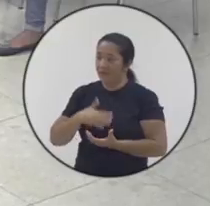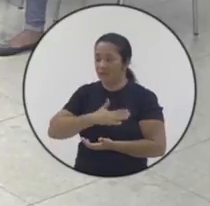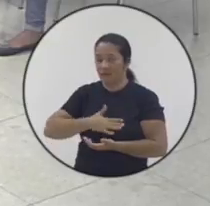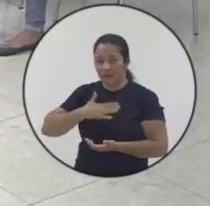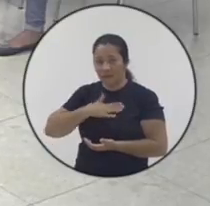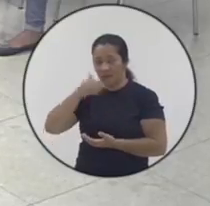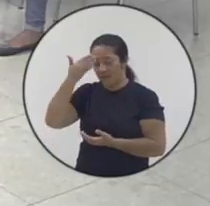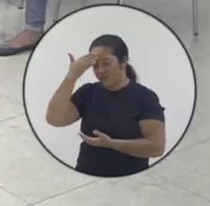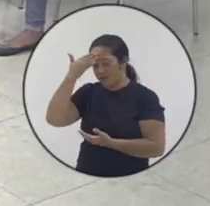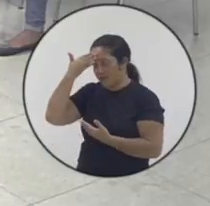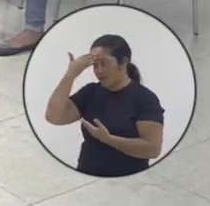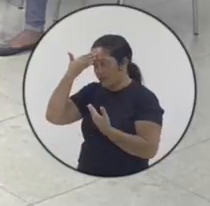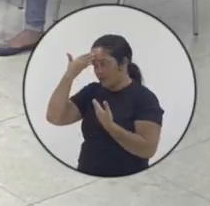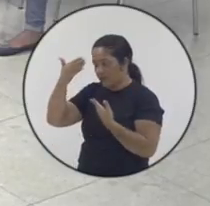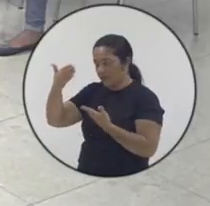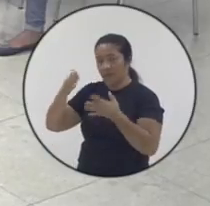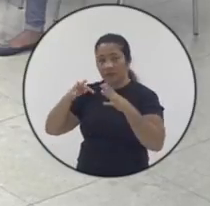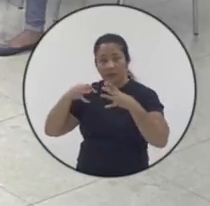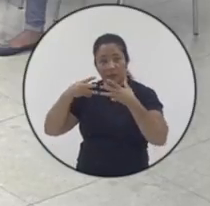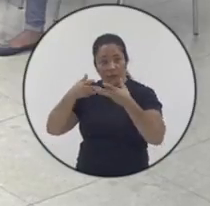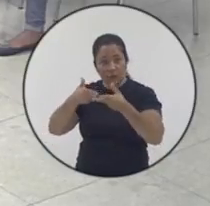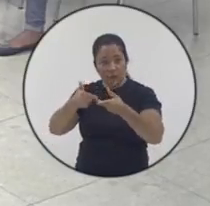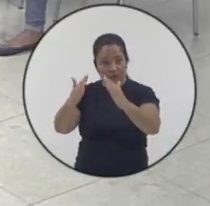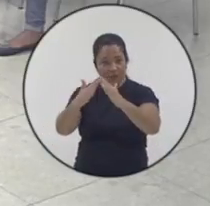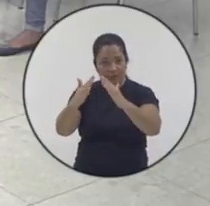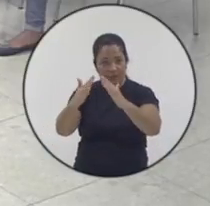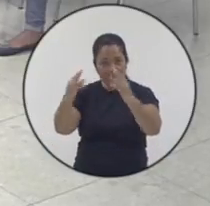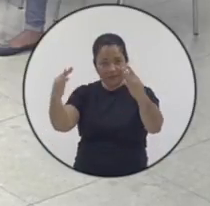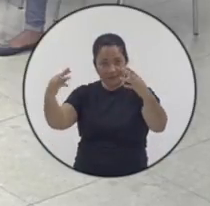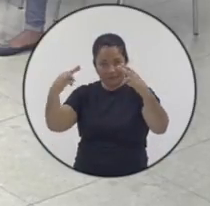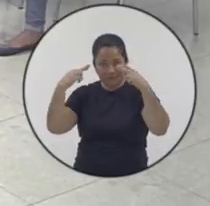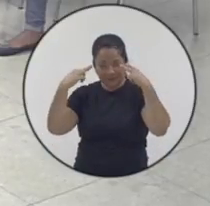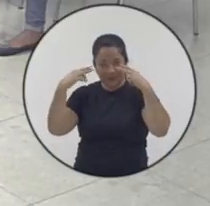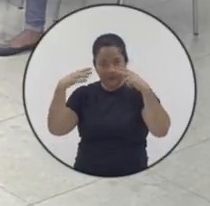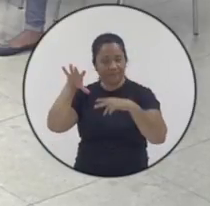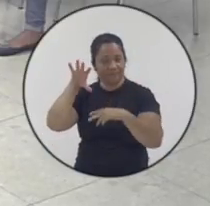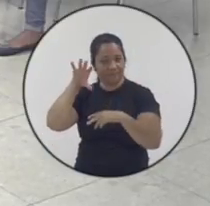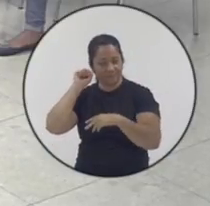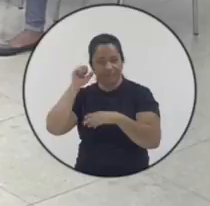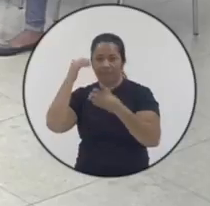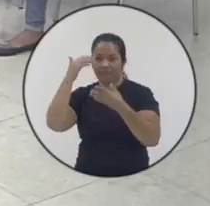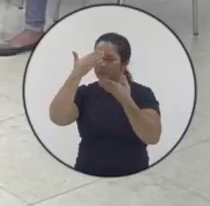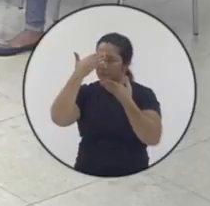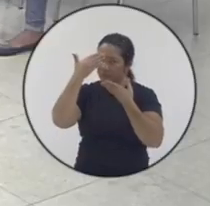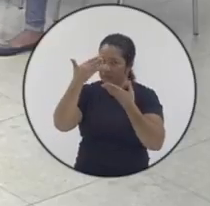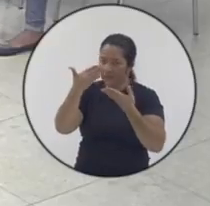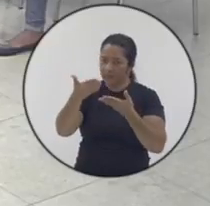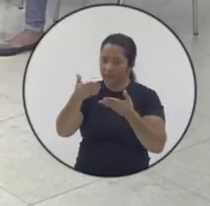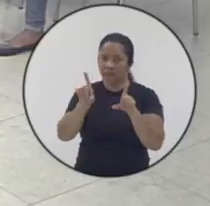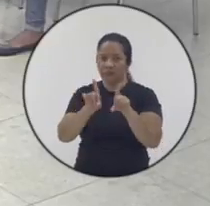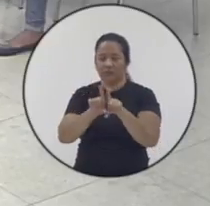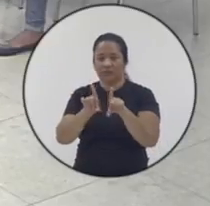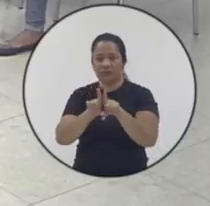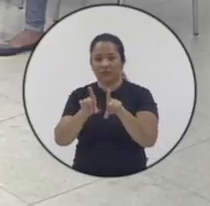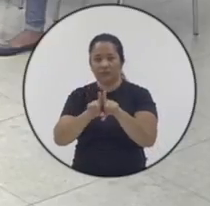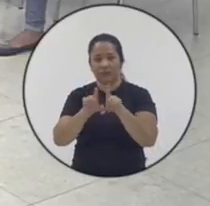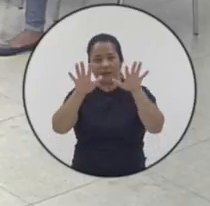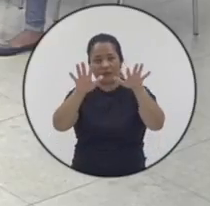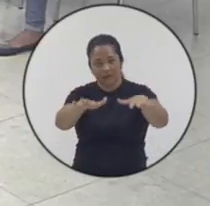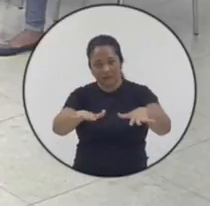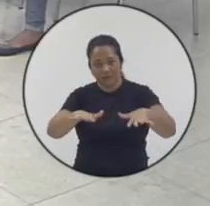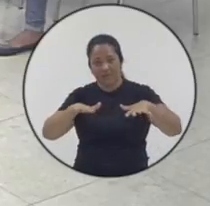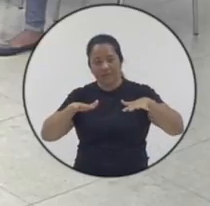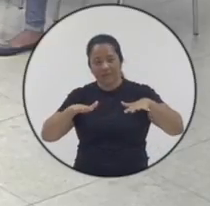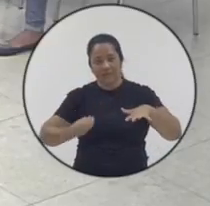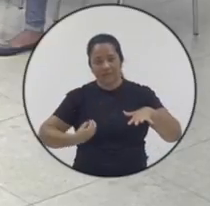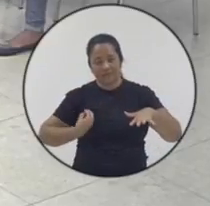de agradecer a todos e a todas que estão em casa nos assistindo. Queríamos agradecer a nossa seleta plateia, que está aqui também